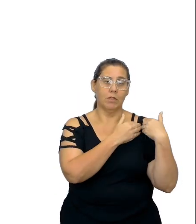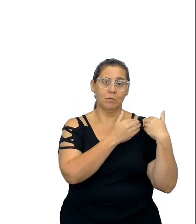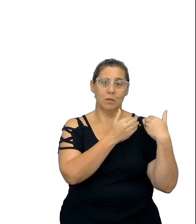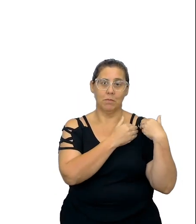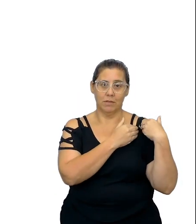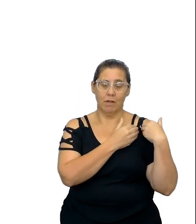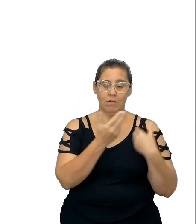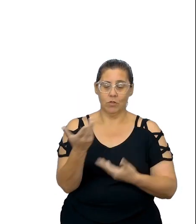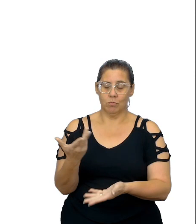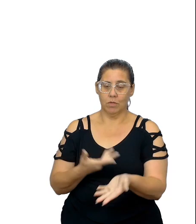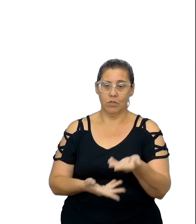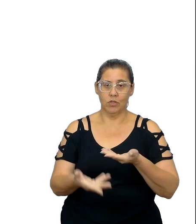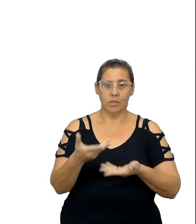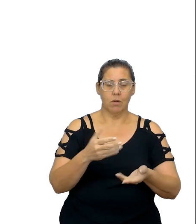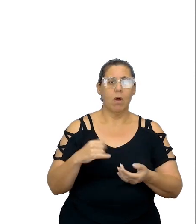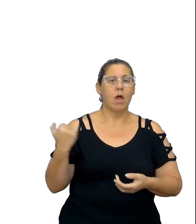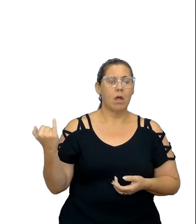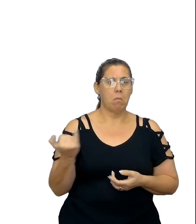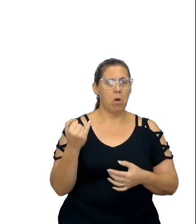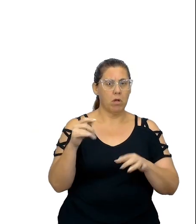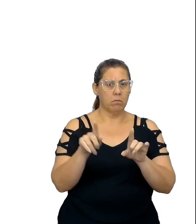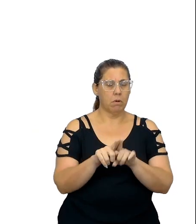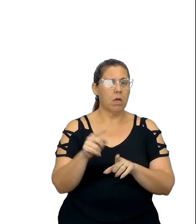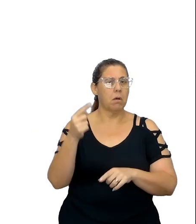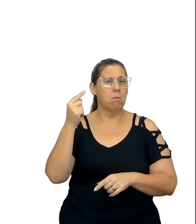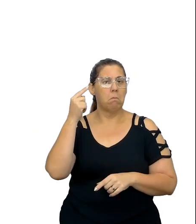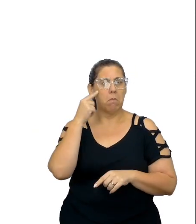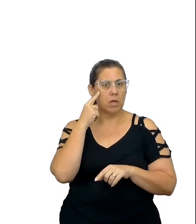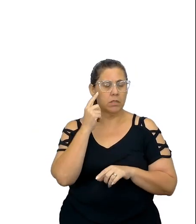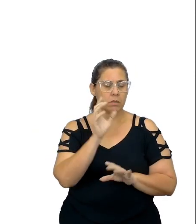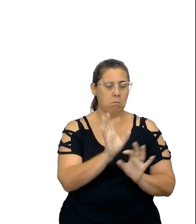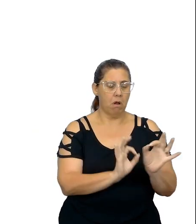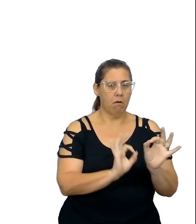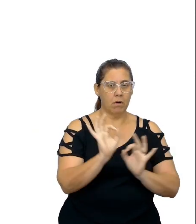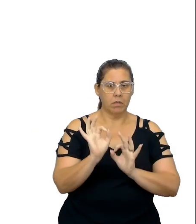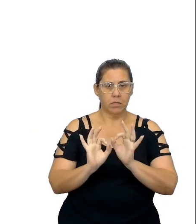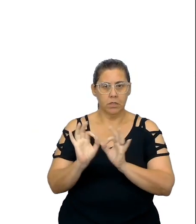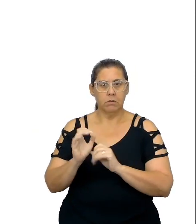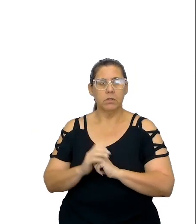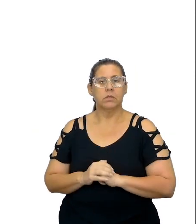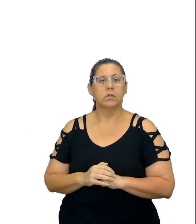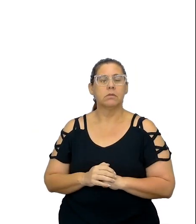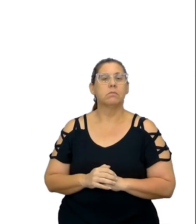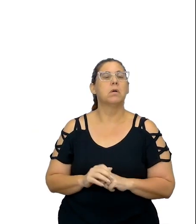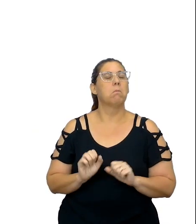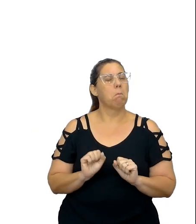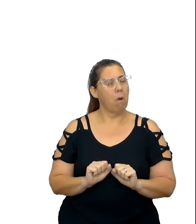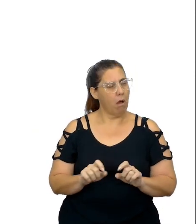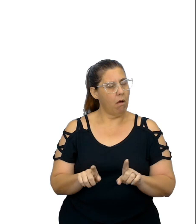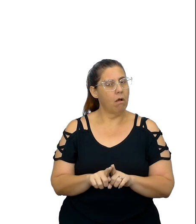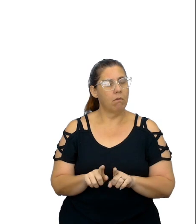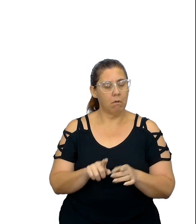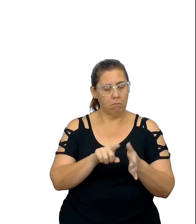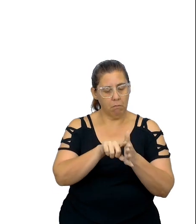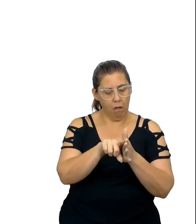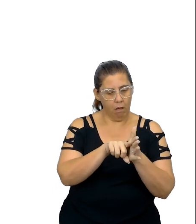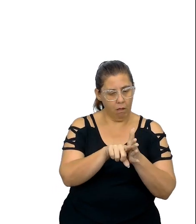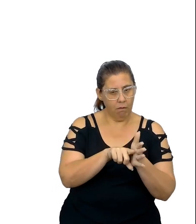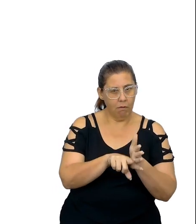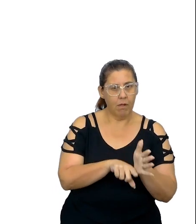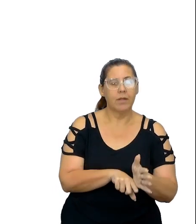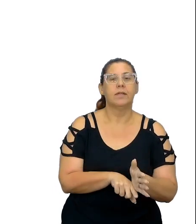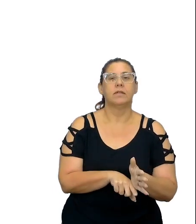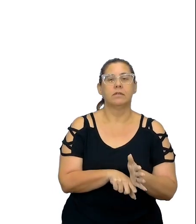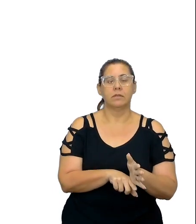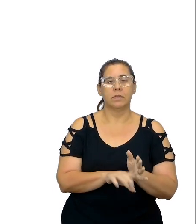mediação. É importante que se pense aí no planejamento, né, que possa fazer aí algumas pesquisas a